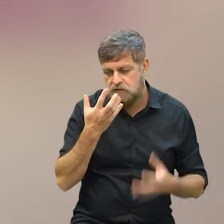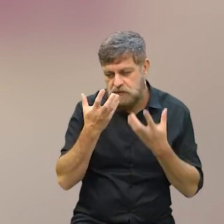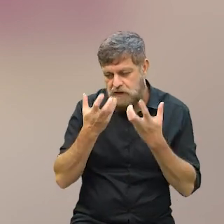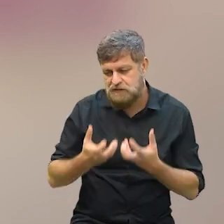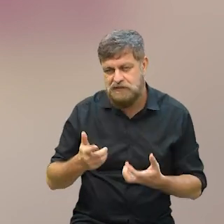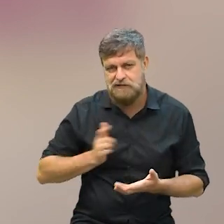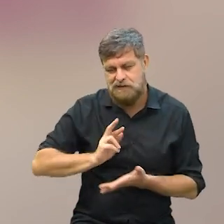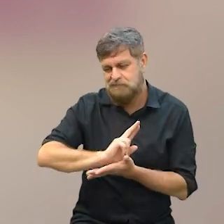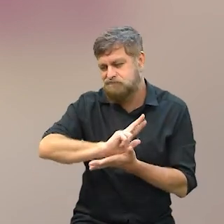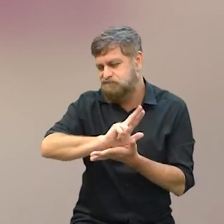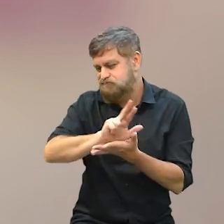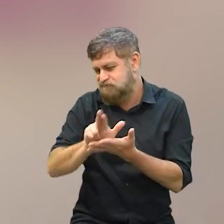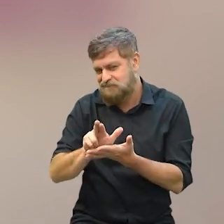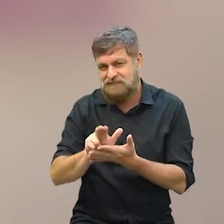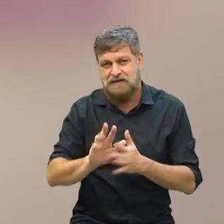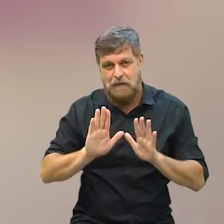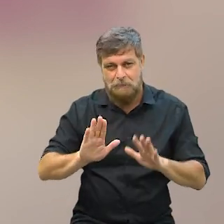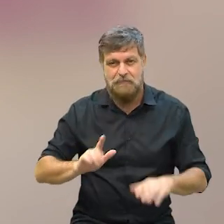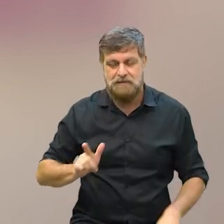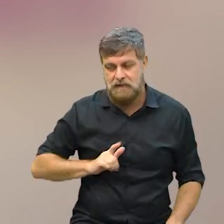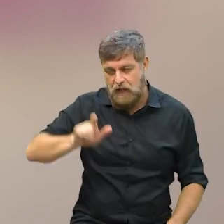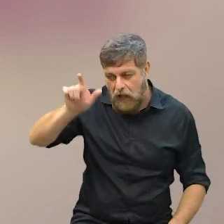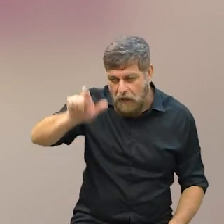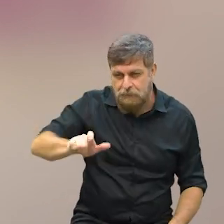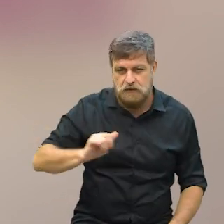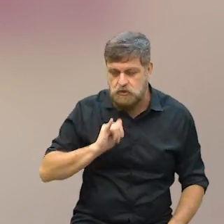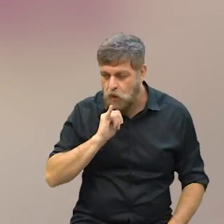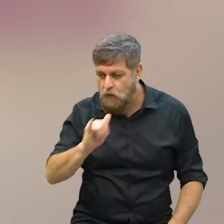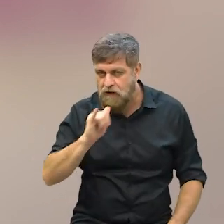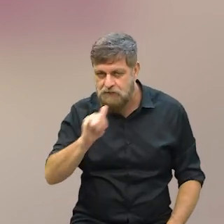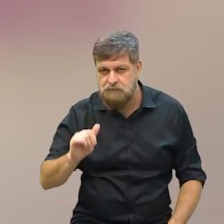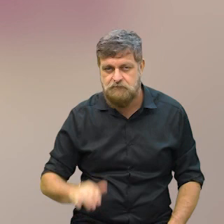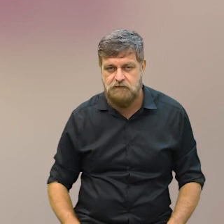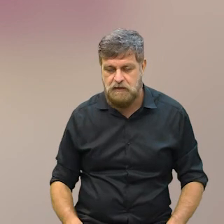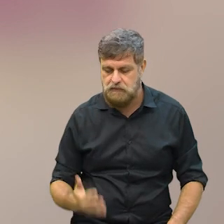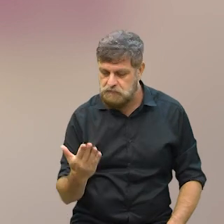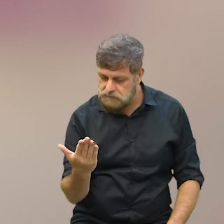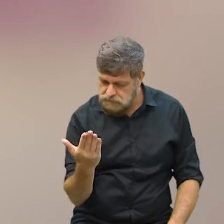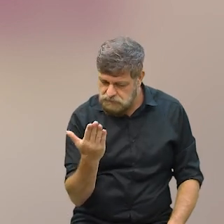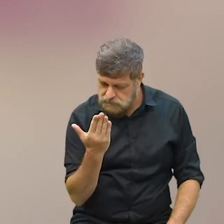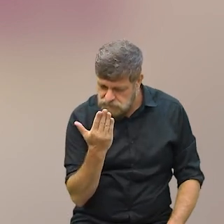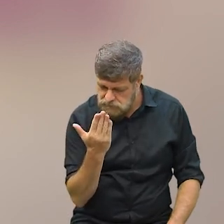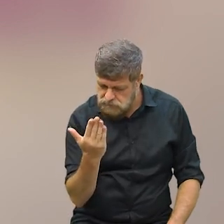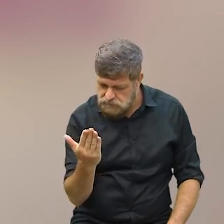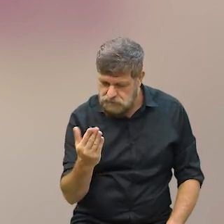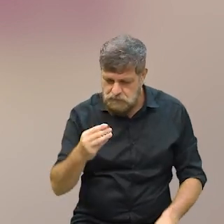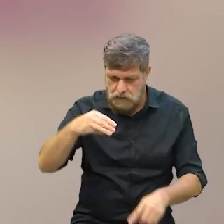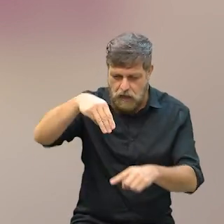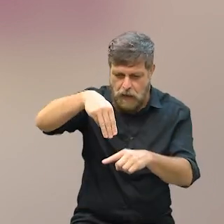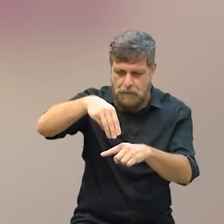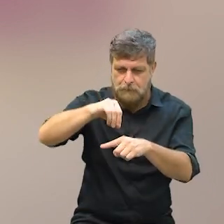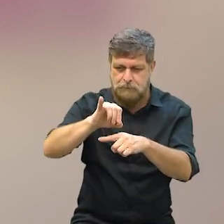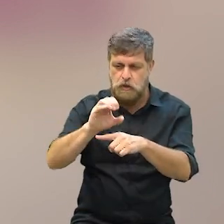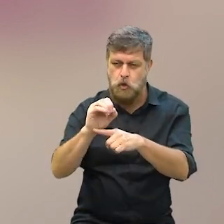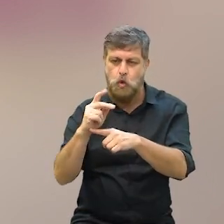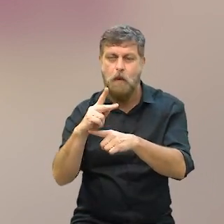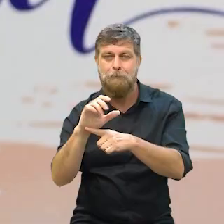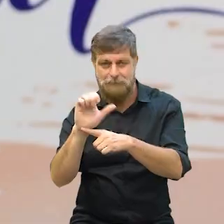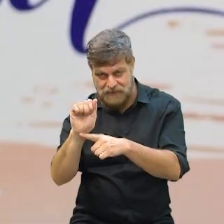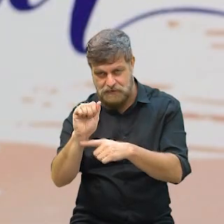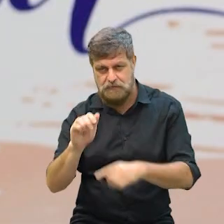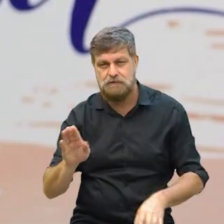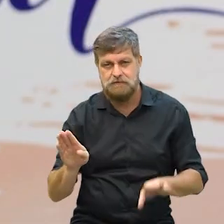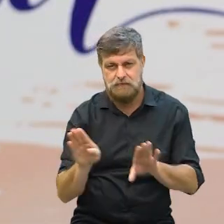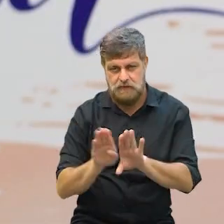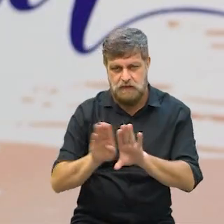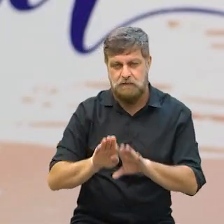vista cansada, tem várias vistas cansadas, mas em geral o que o pessoal fala é da presbiopia, que é a vista cansada, que é a falta de acomodação para perto.